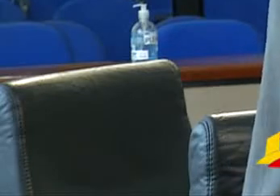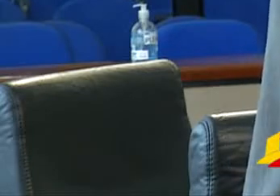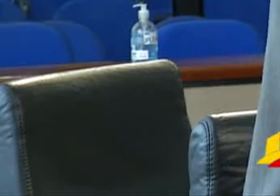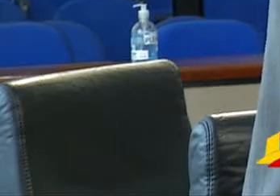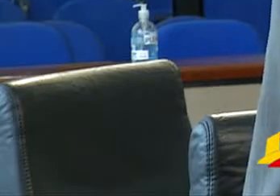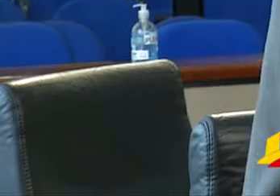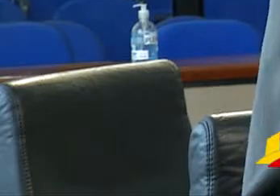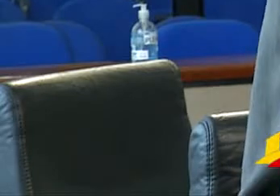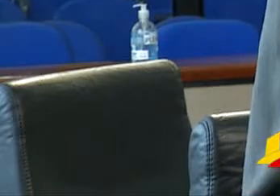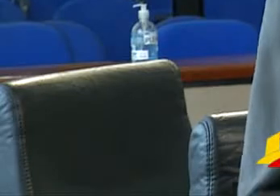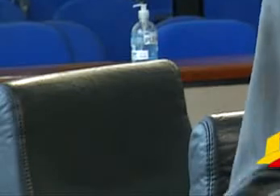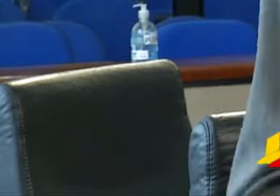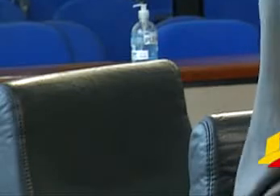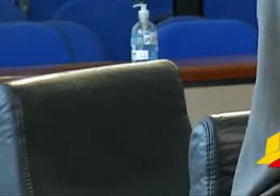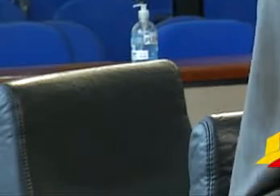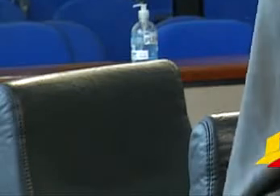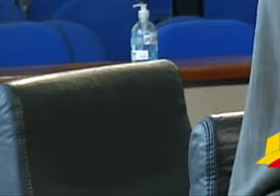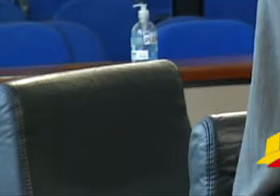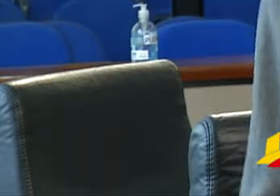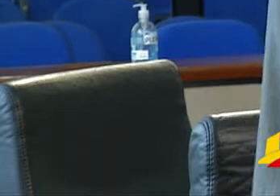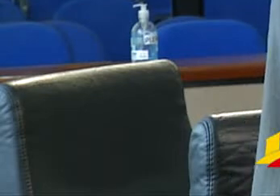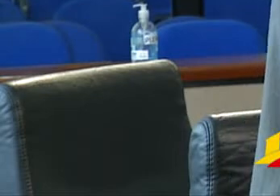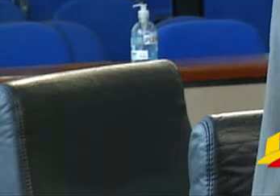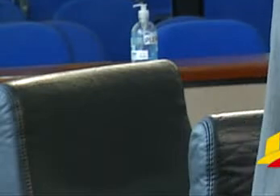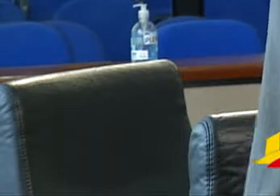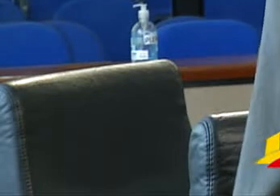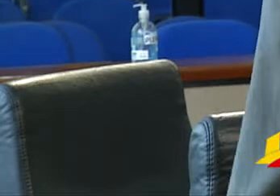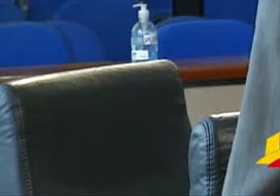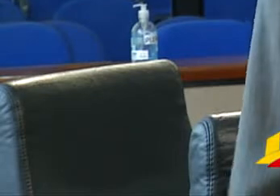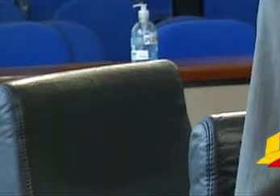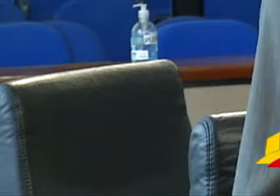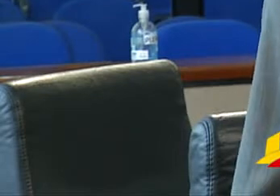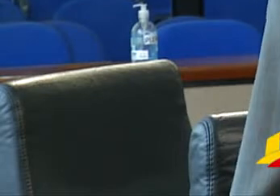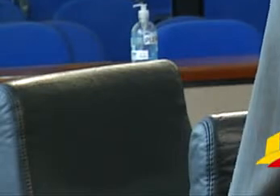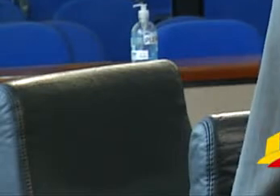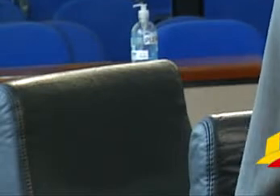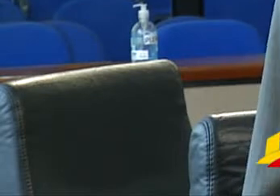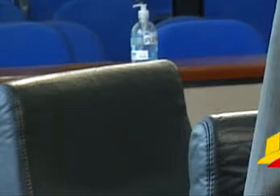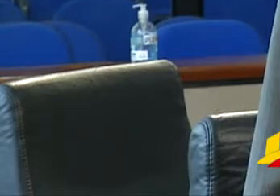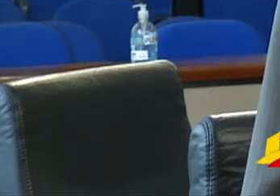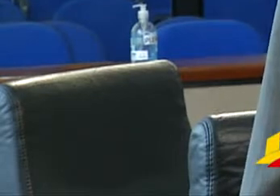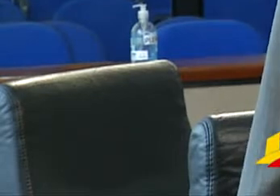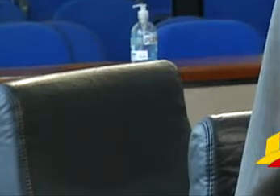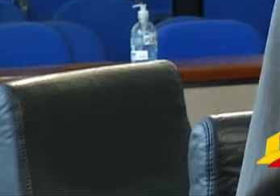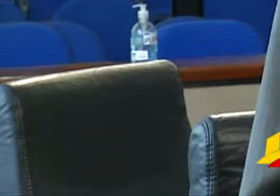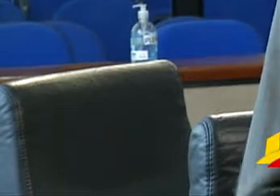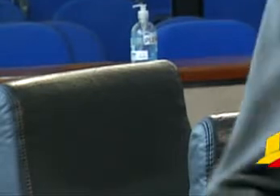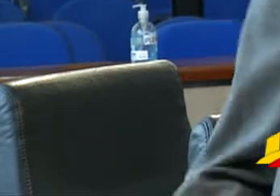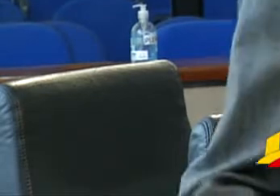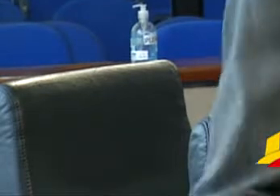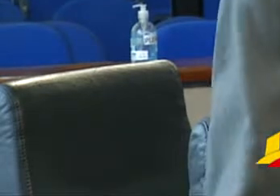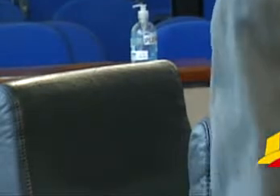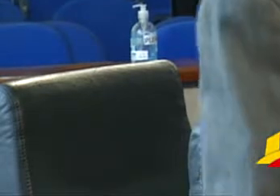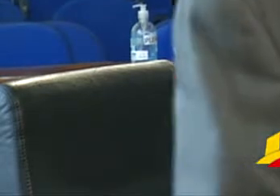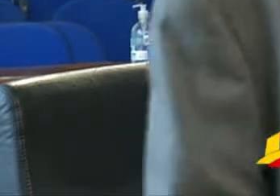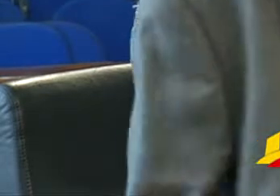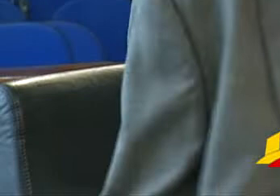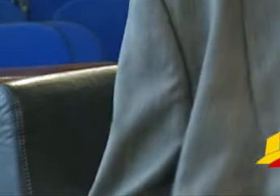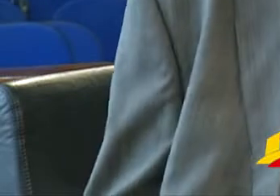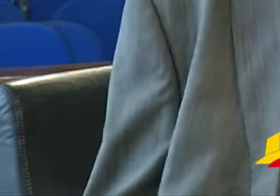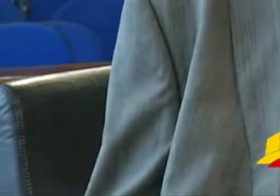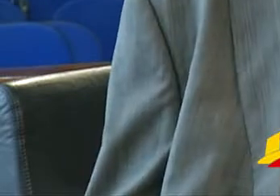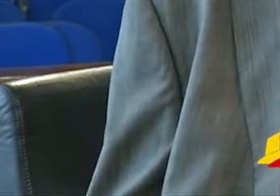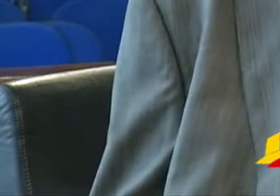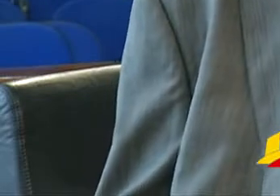sistema e nós Vereador não podemos fazer isso em relação a tarifa não tem o que fazer então nós vamos fazer